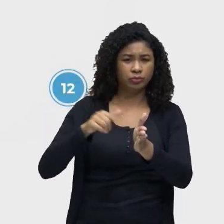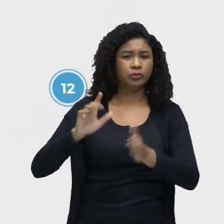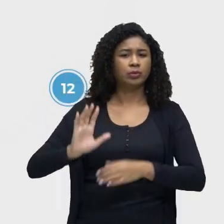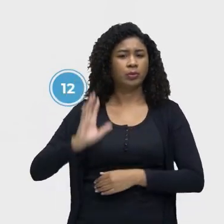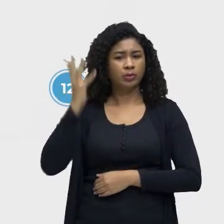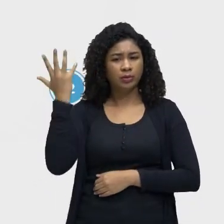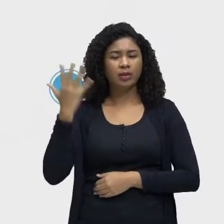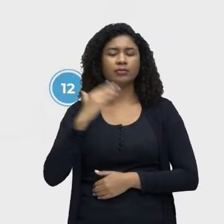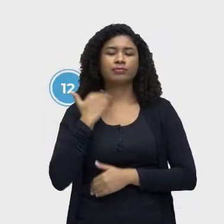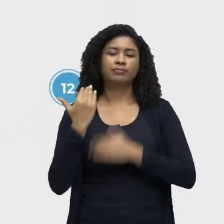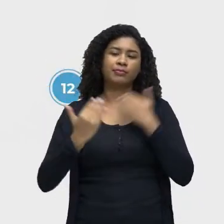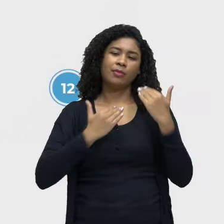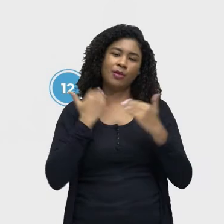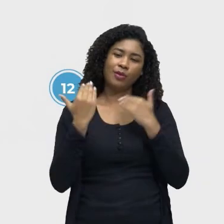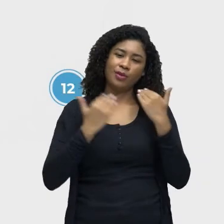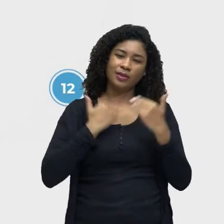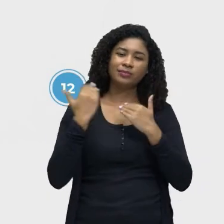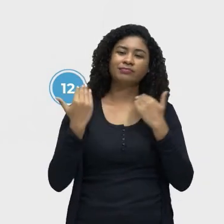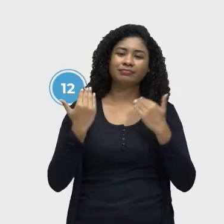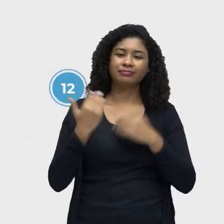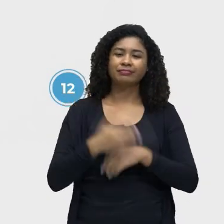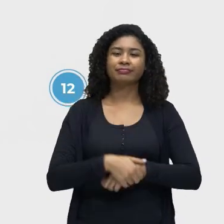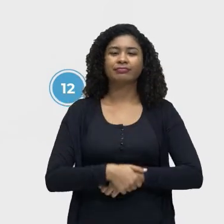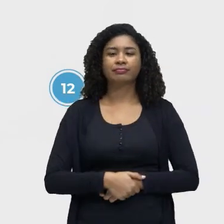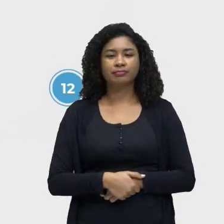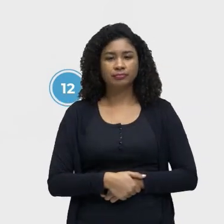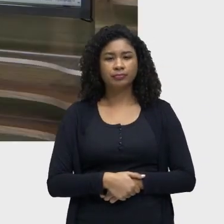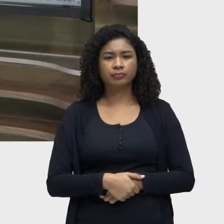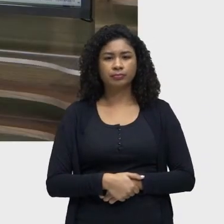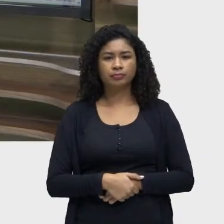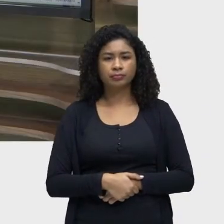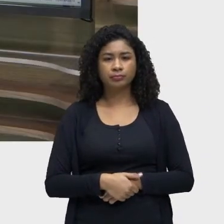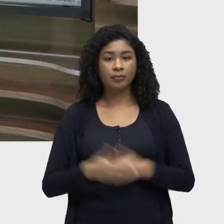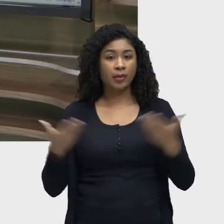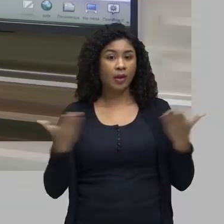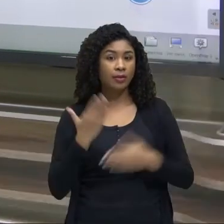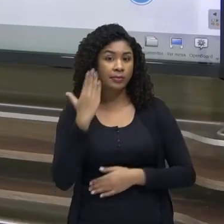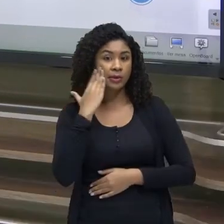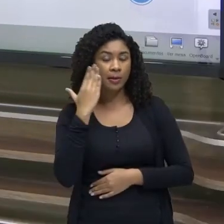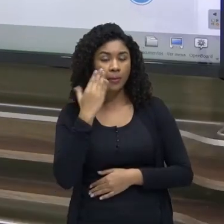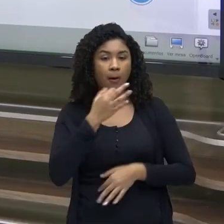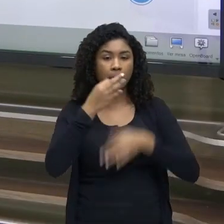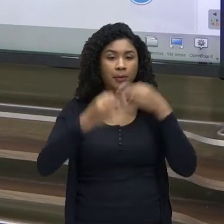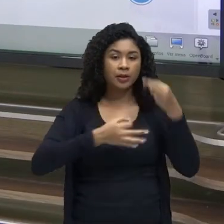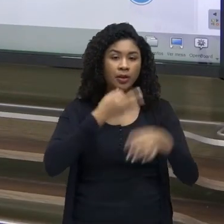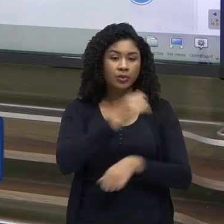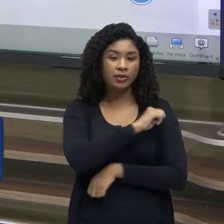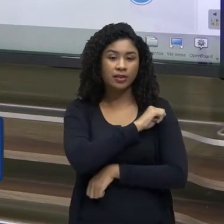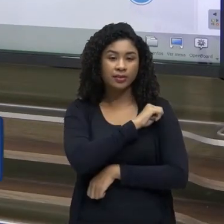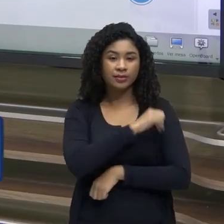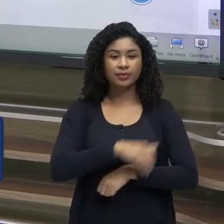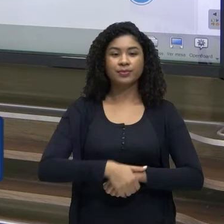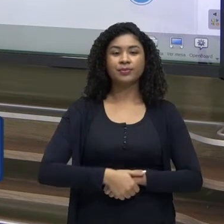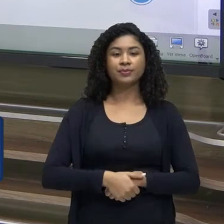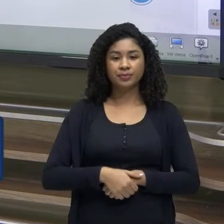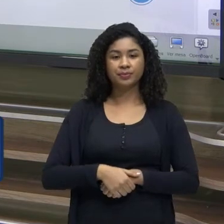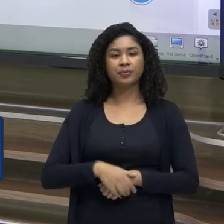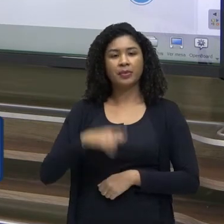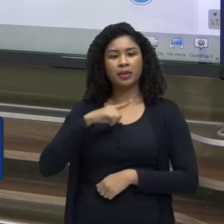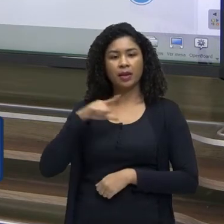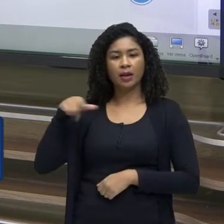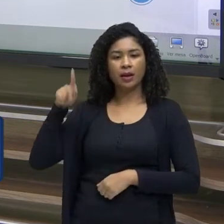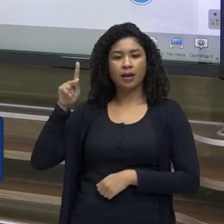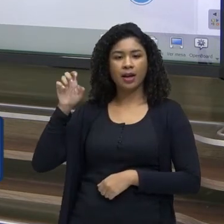né, para a Europa, mortes ao longo desse trajeto. Vamos verificar o que os nossos alunos colocaram como resposta? A gente tem a participação